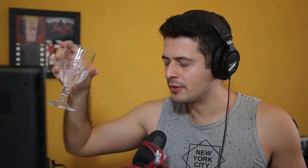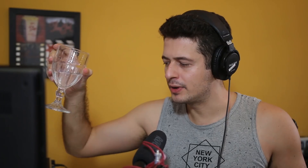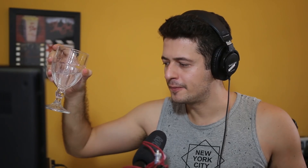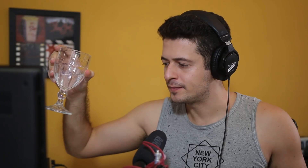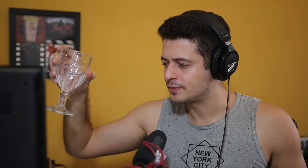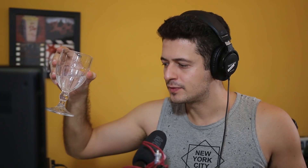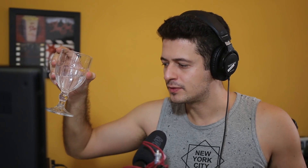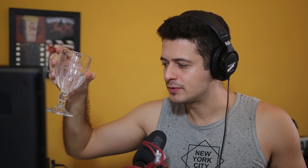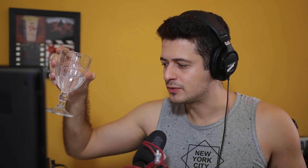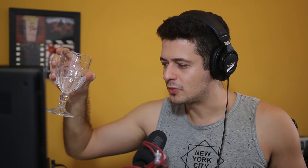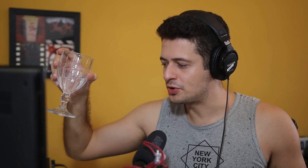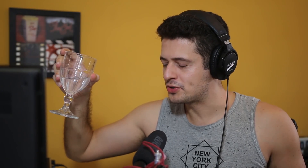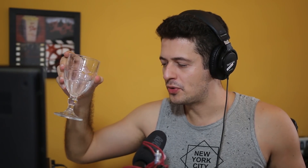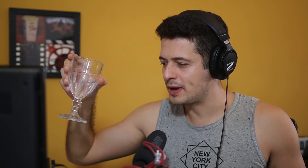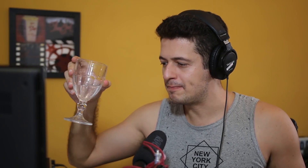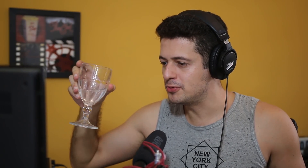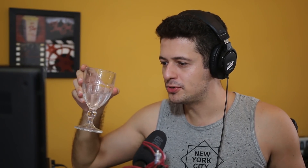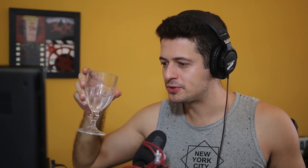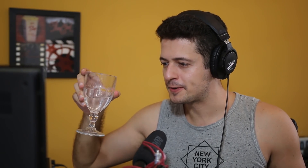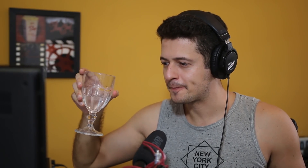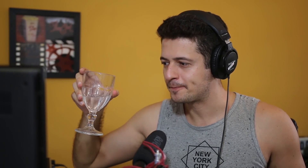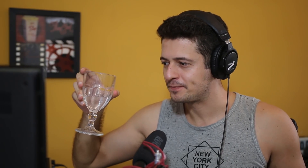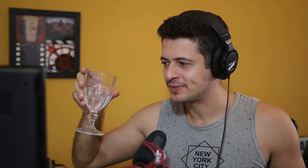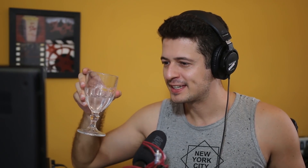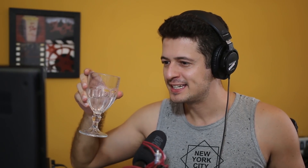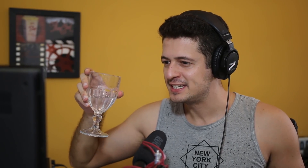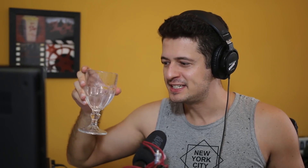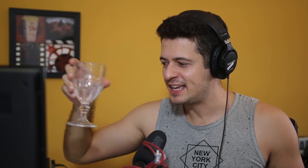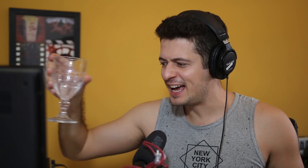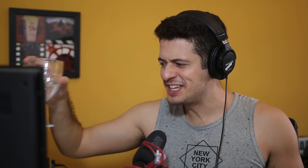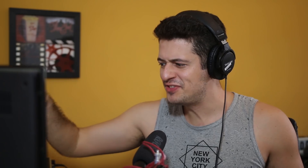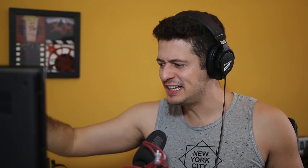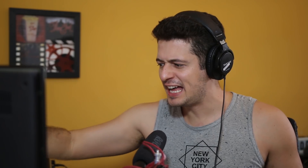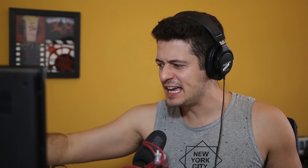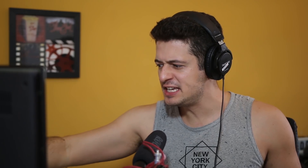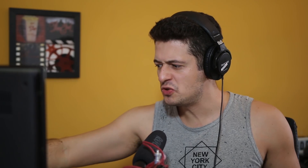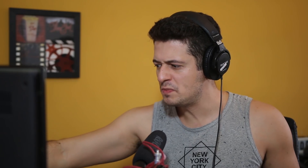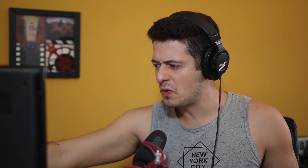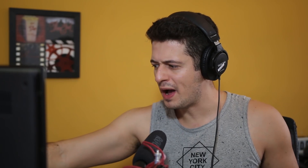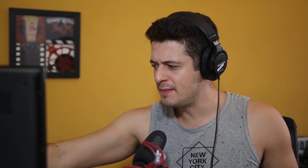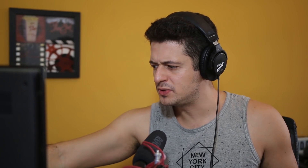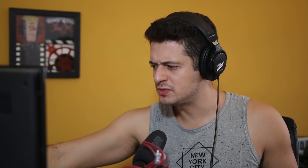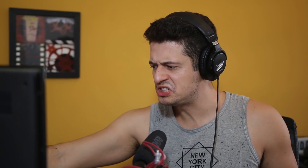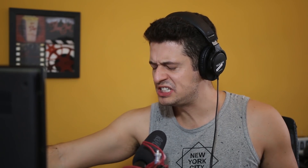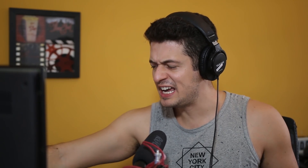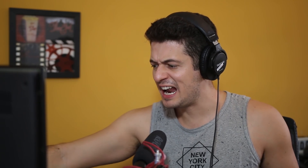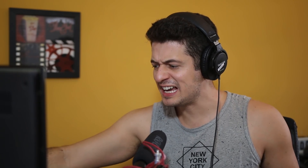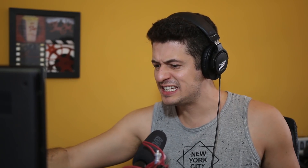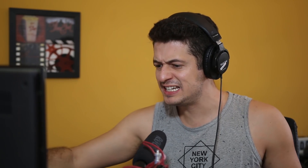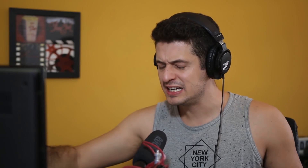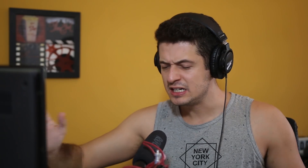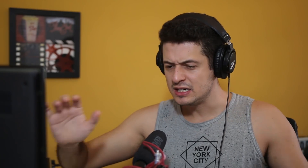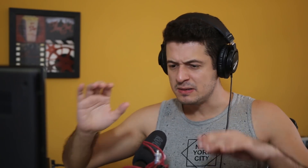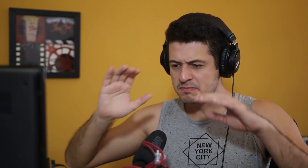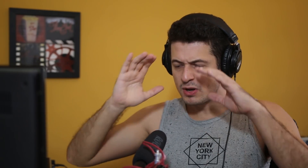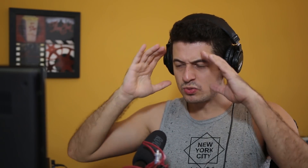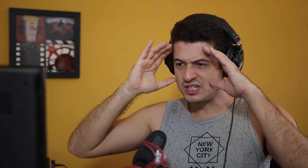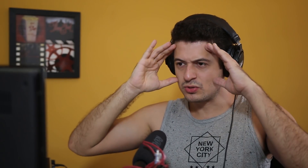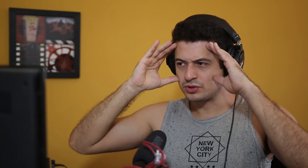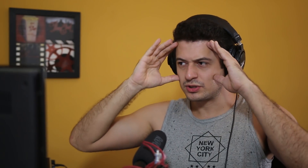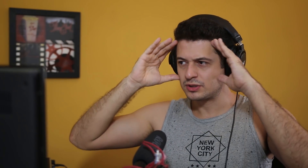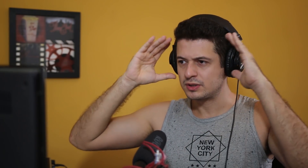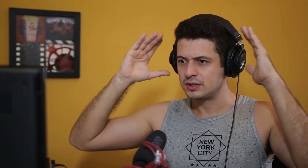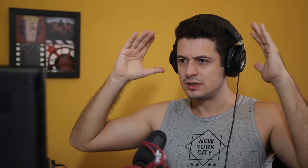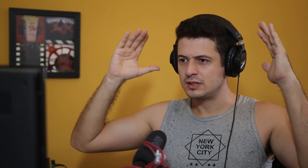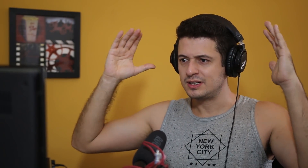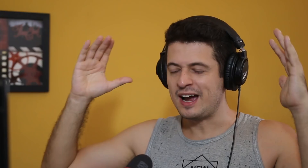beber água quando eu estou em apuros? Será que vem daí o meu hábito? Será que... Meu